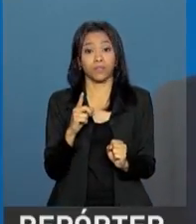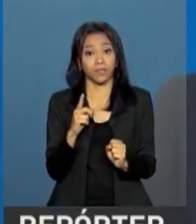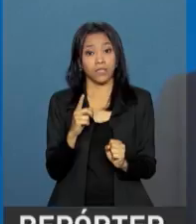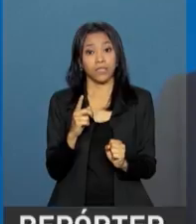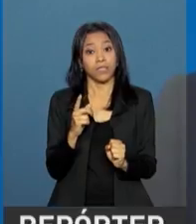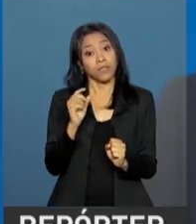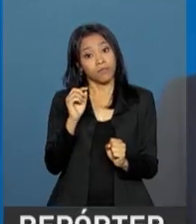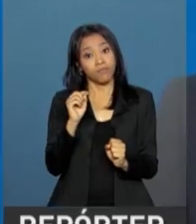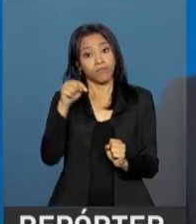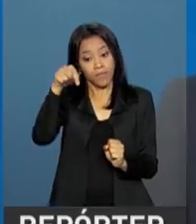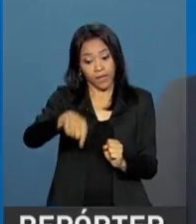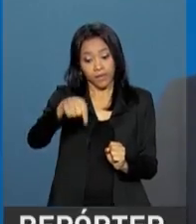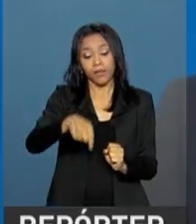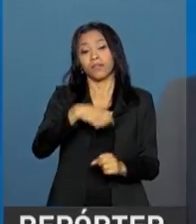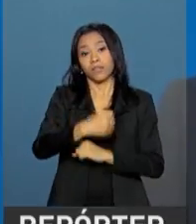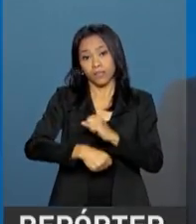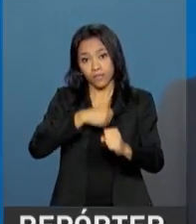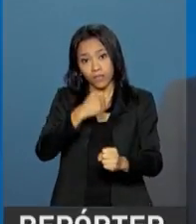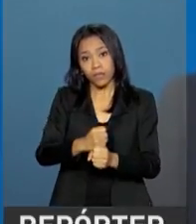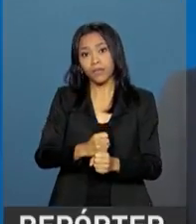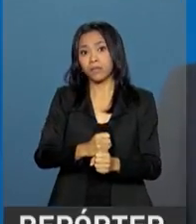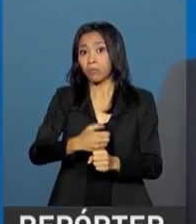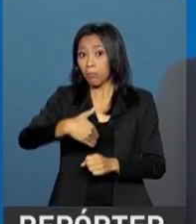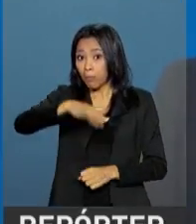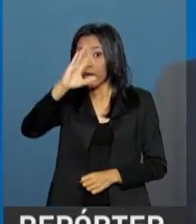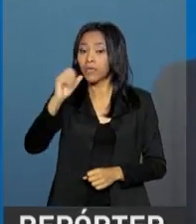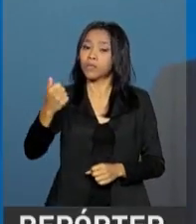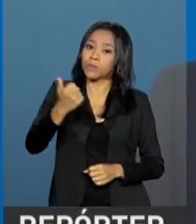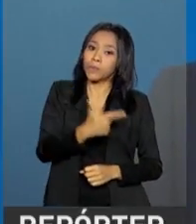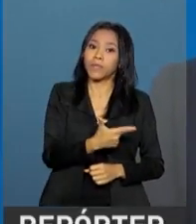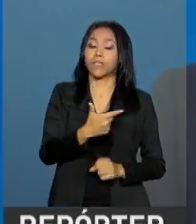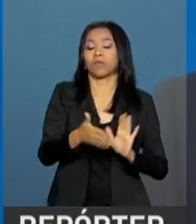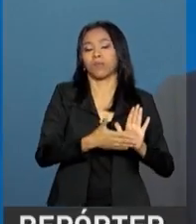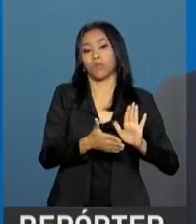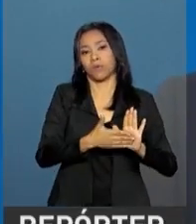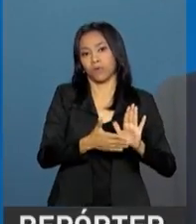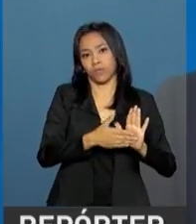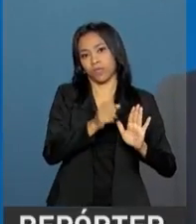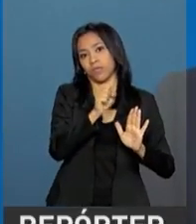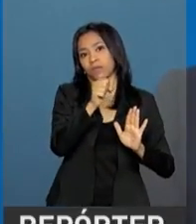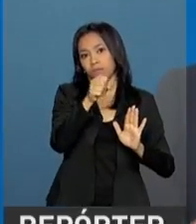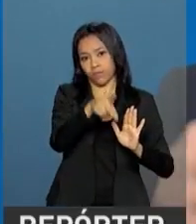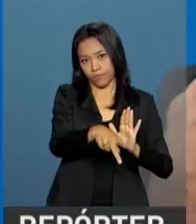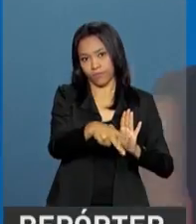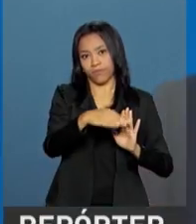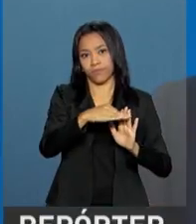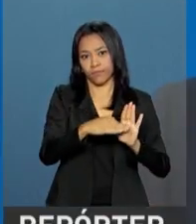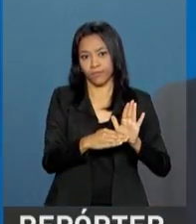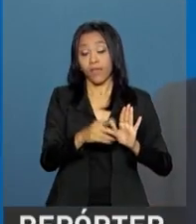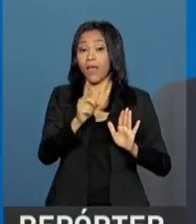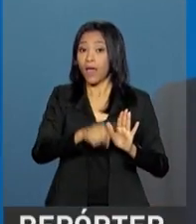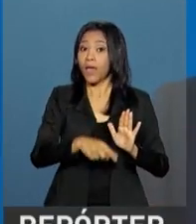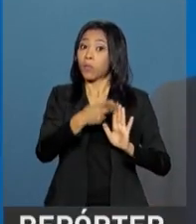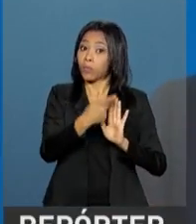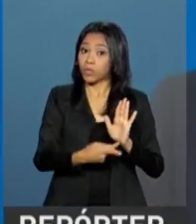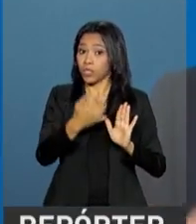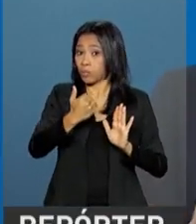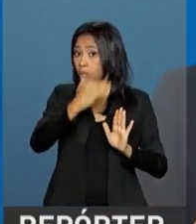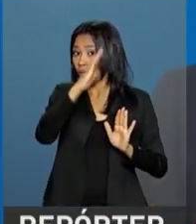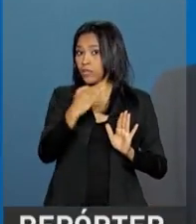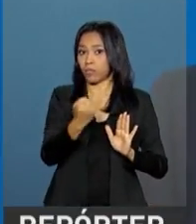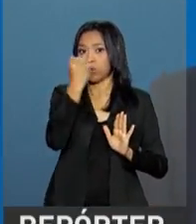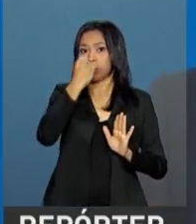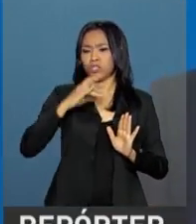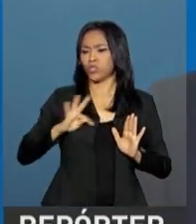2018 inclusive maior que o da previdência a previdência é fundamental é um projeto mais importante de